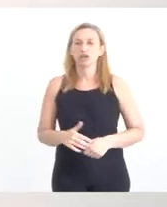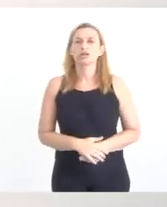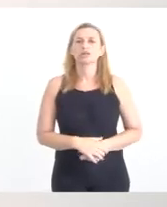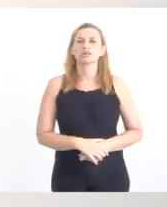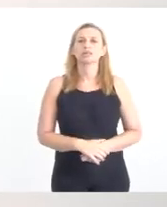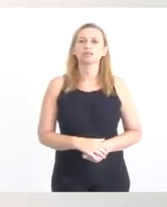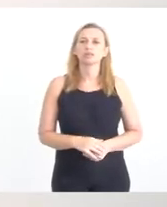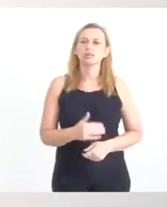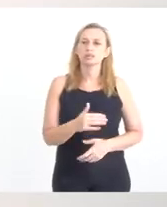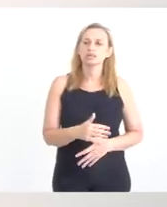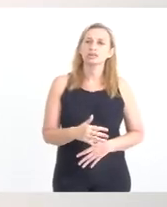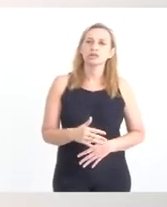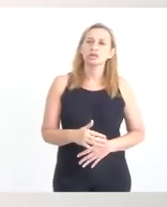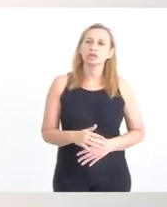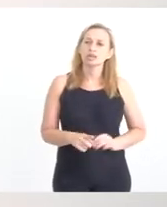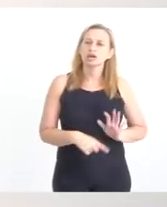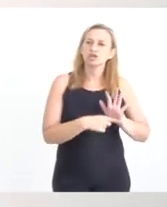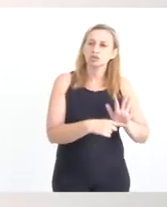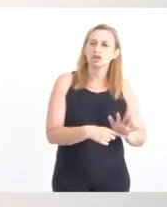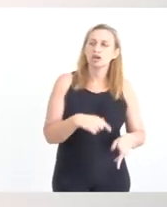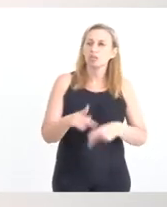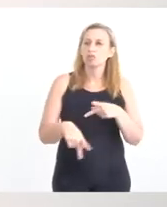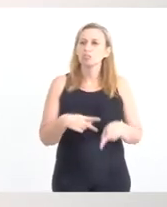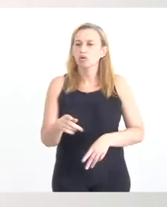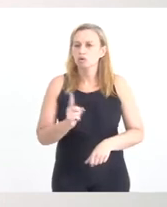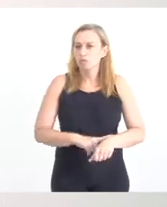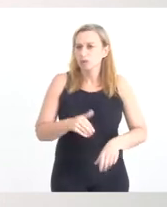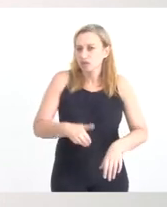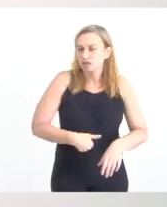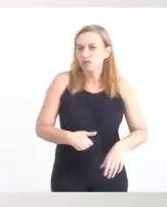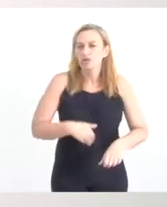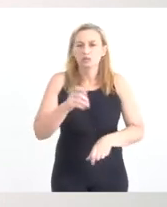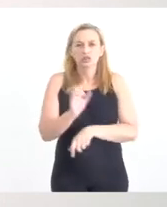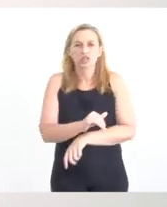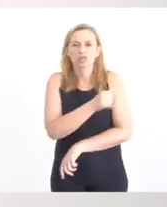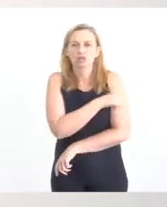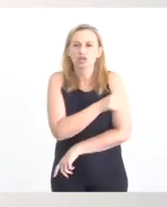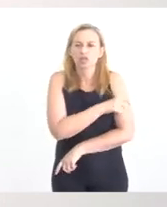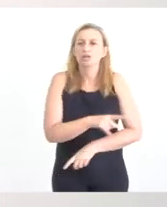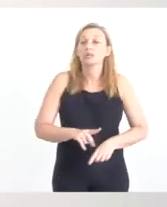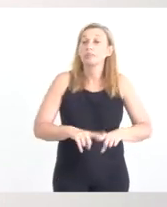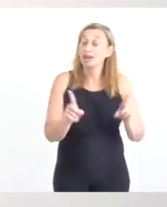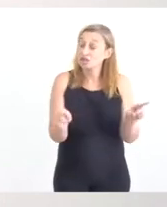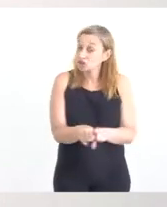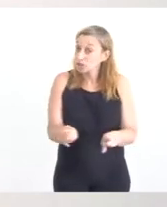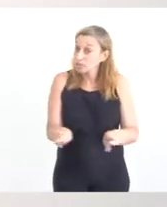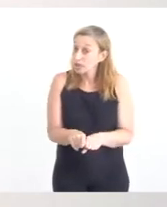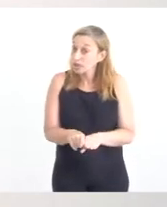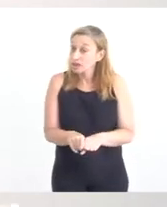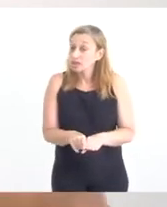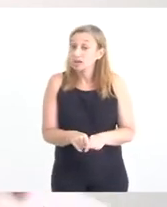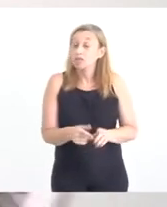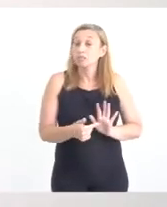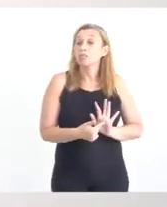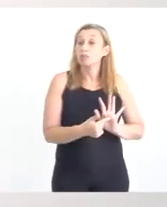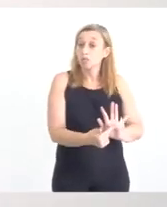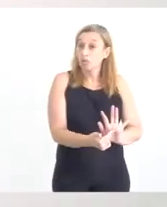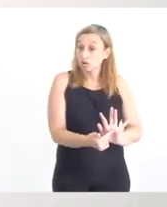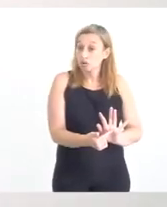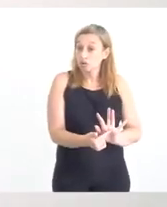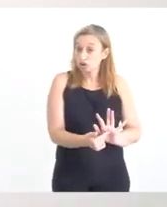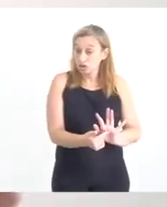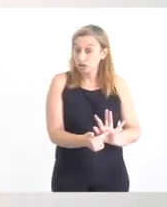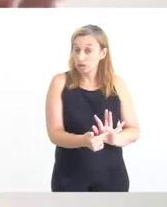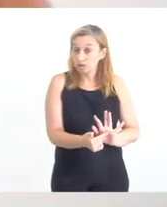que mataram a fome da nossa população no estado do Rio de Janeiro mas também apresenta um dossiê